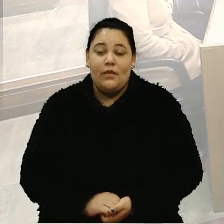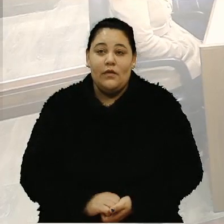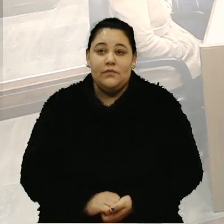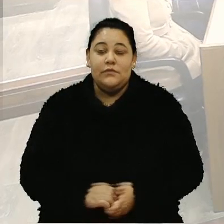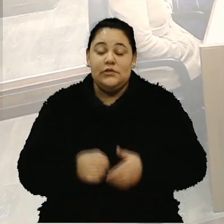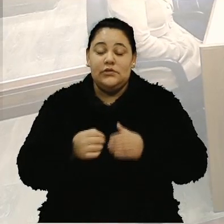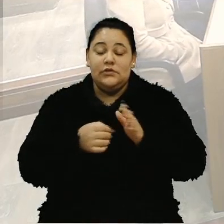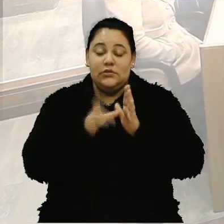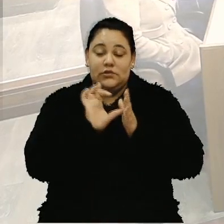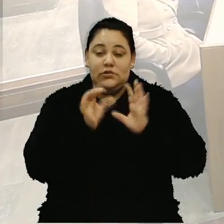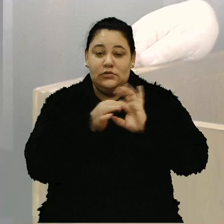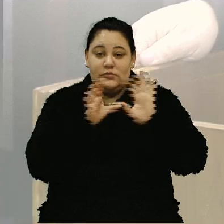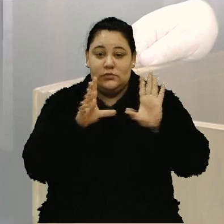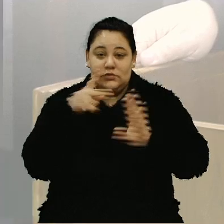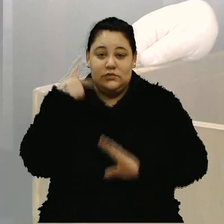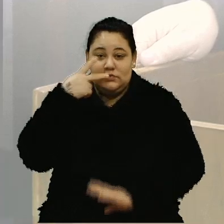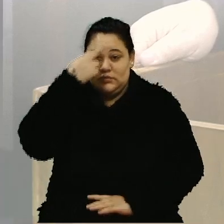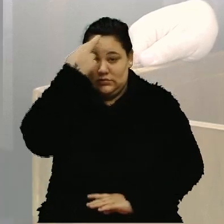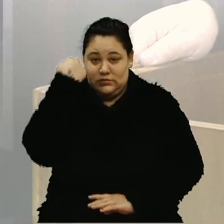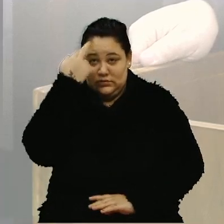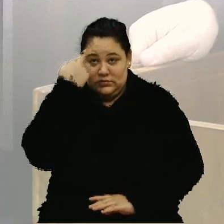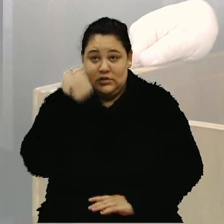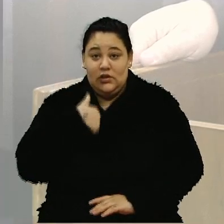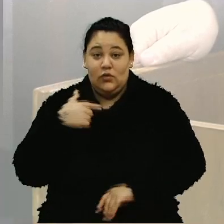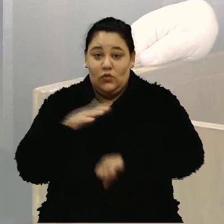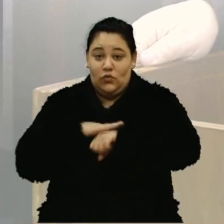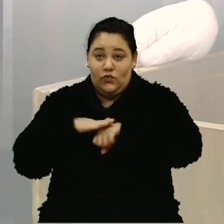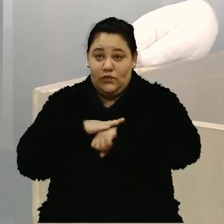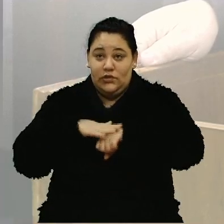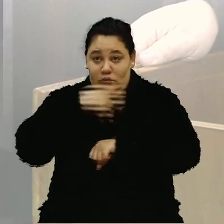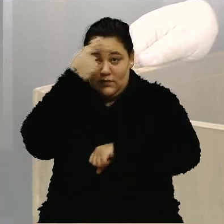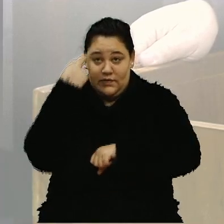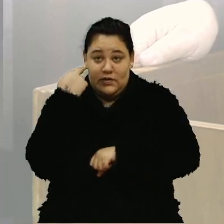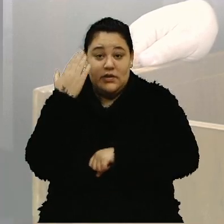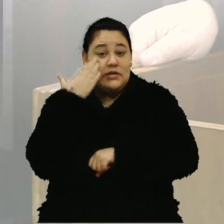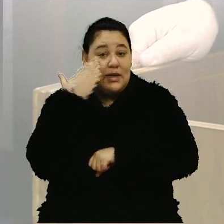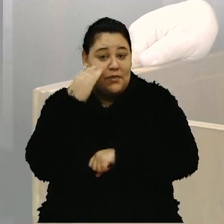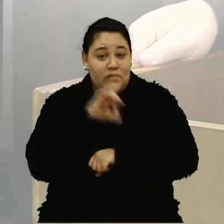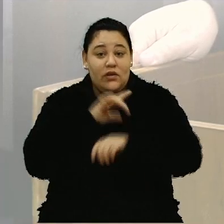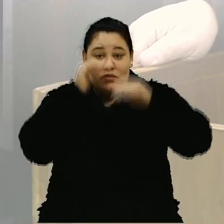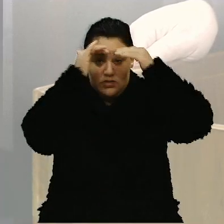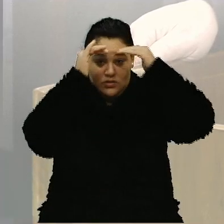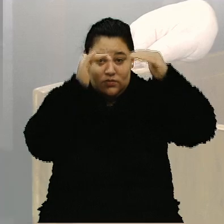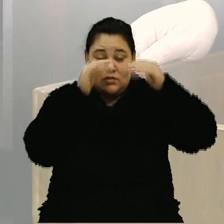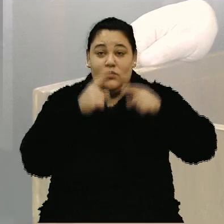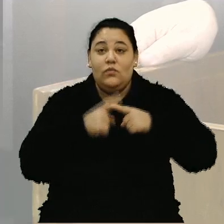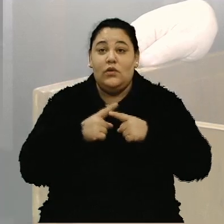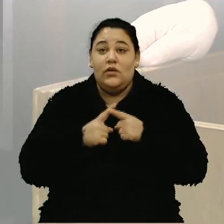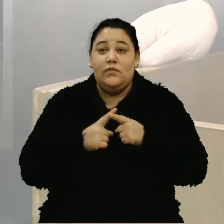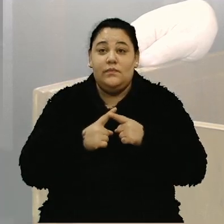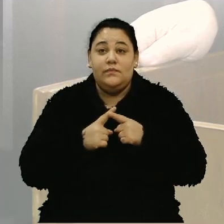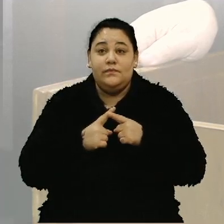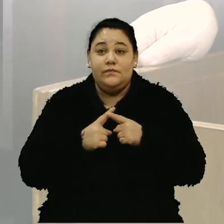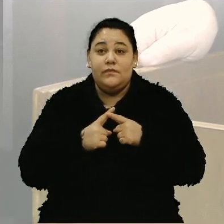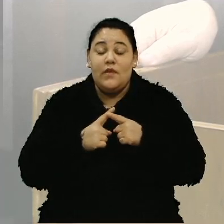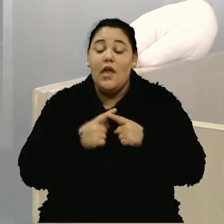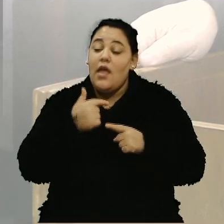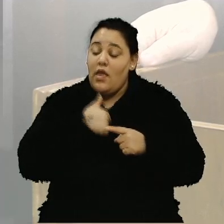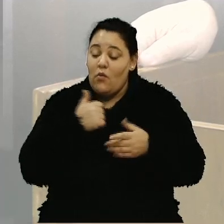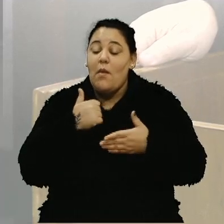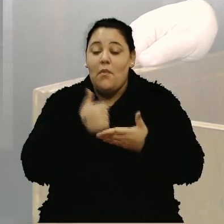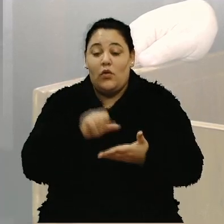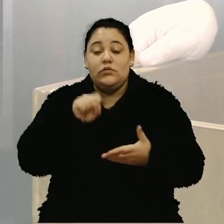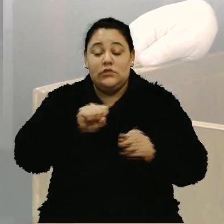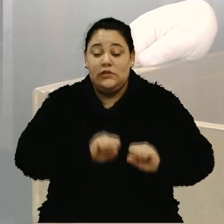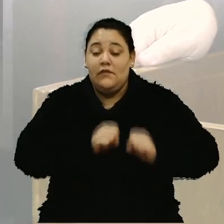parte do vereador Rafael, eu falei com o vereador Rafael e ele sabe disso, que eu tenho o maior respeito, porque eu sou um defensor da